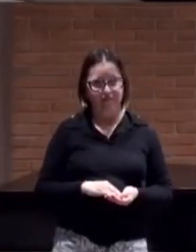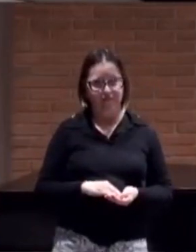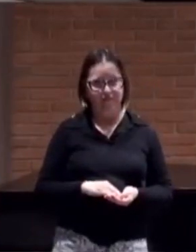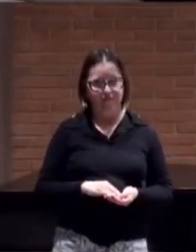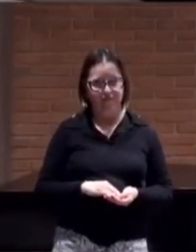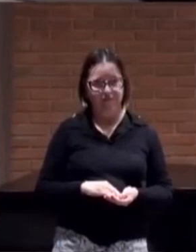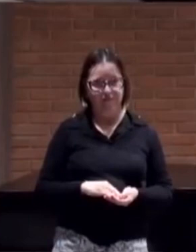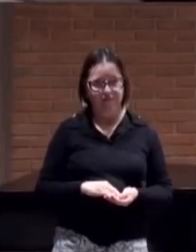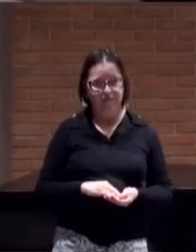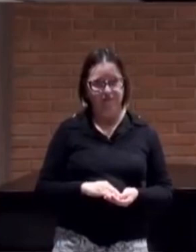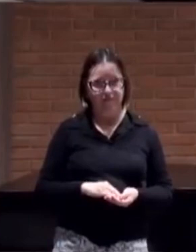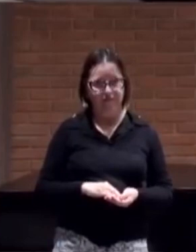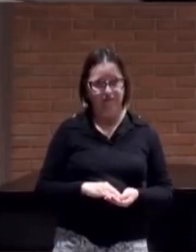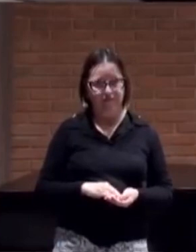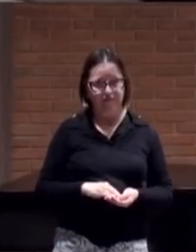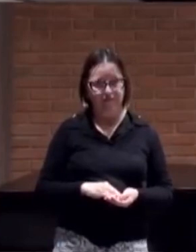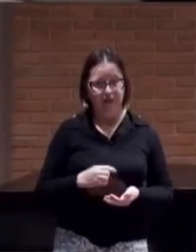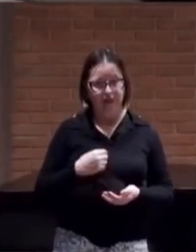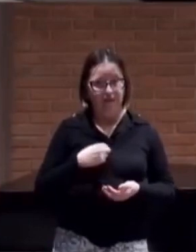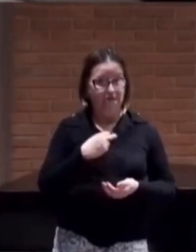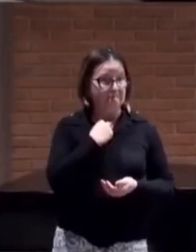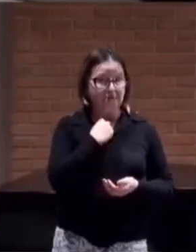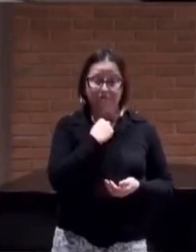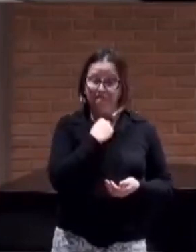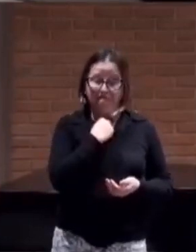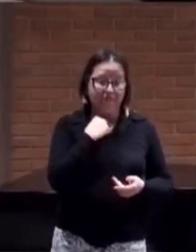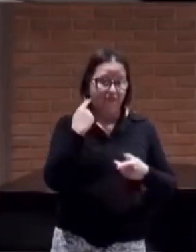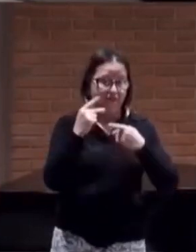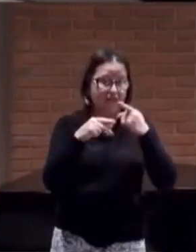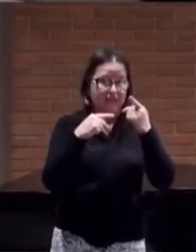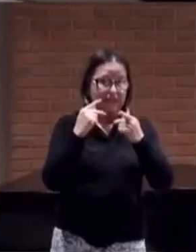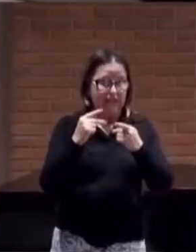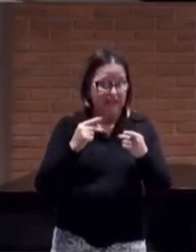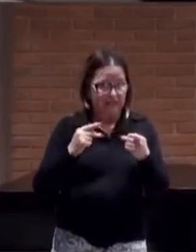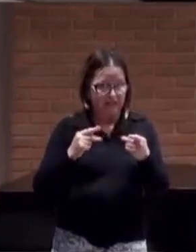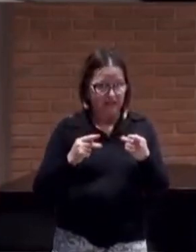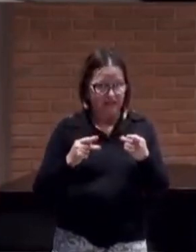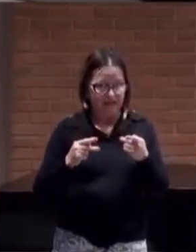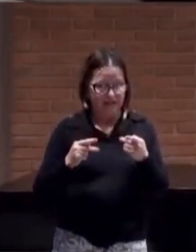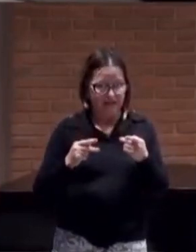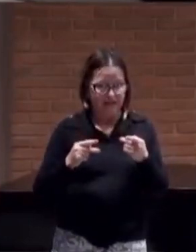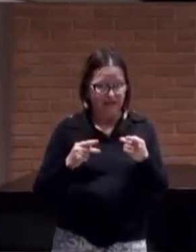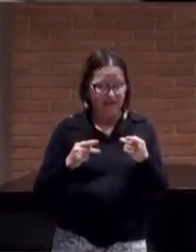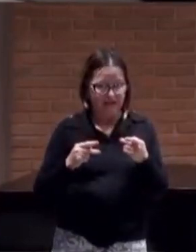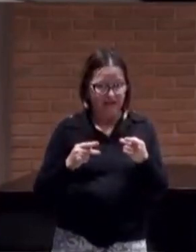E eu não posso dizer que eu não tenha condição